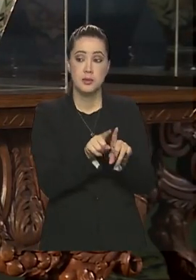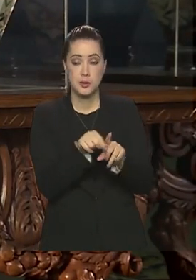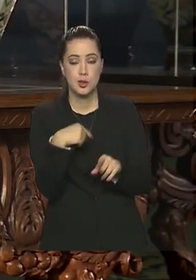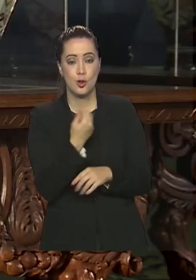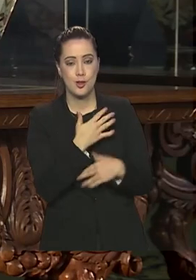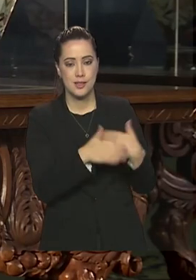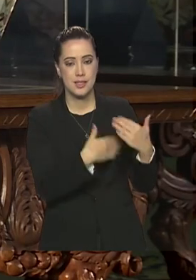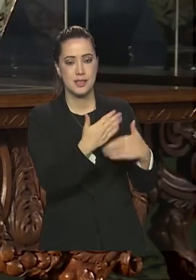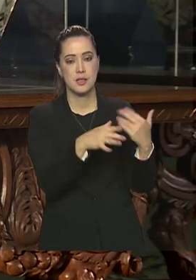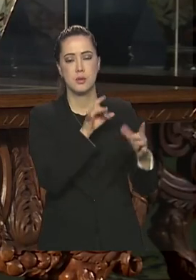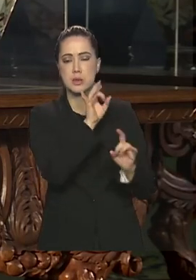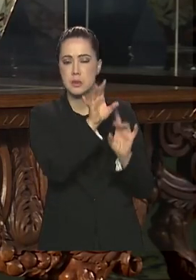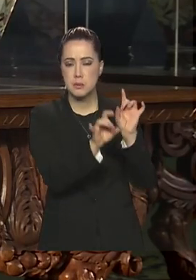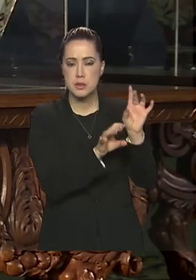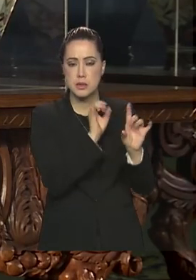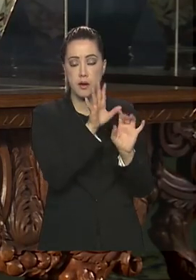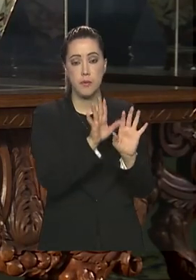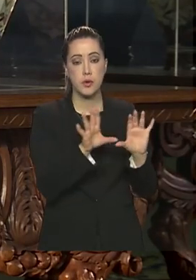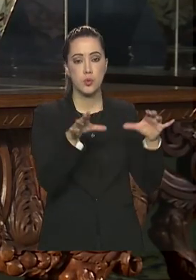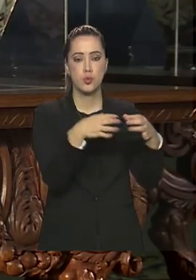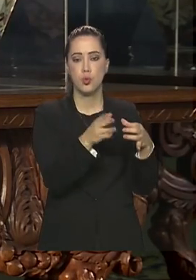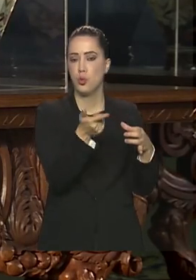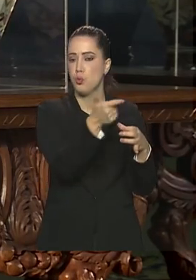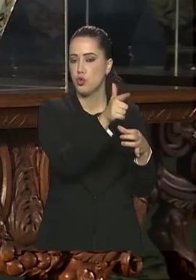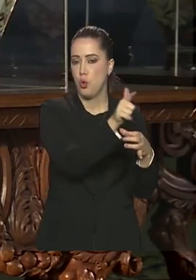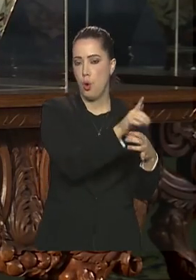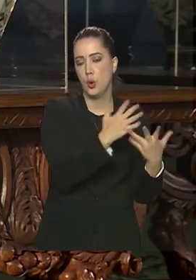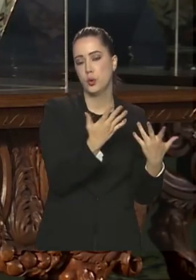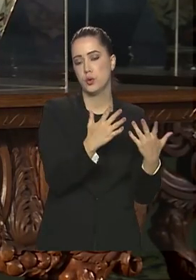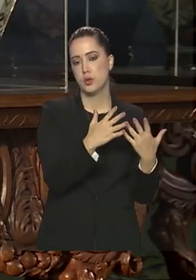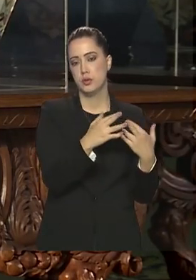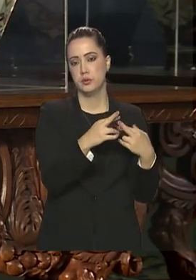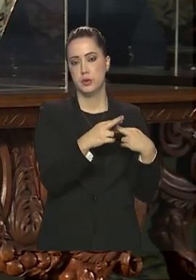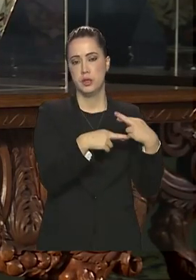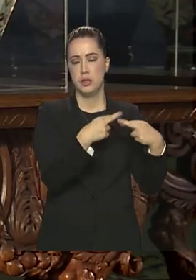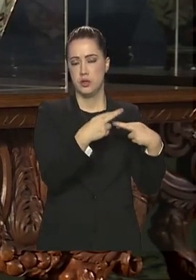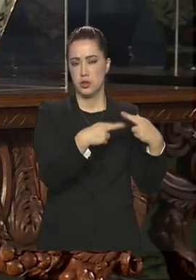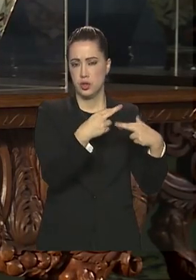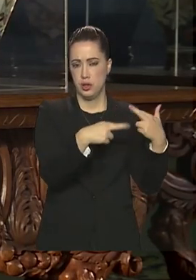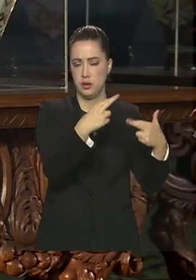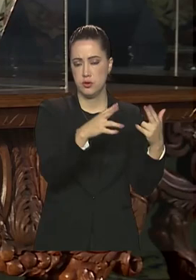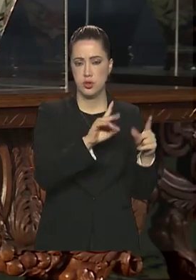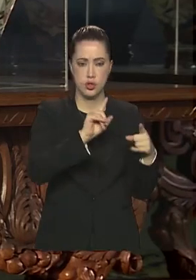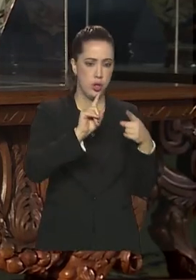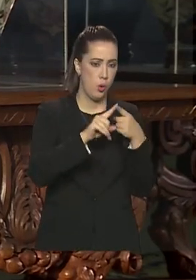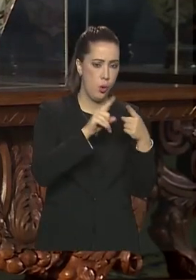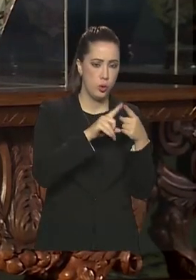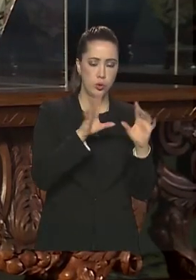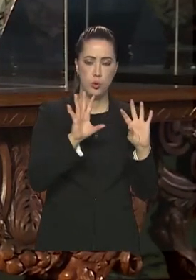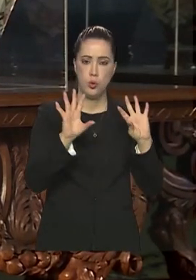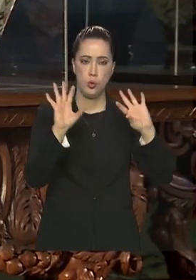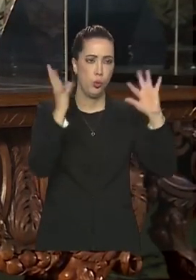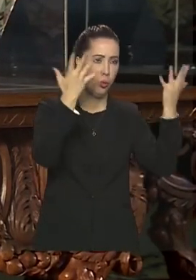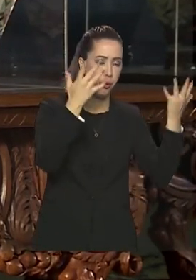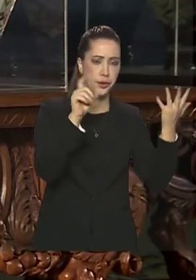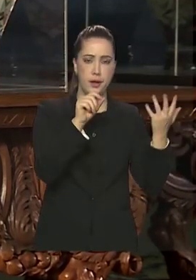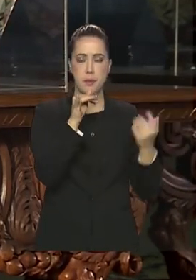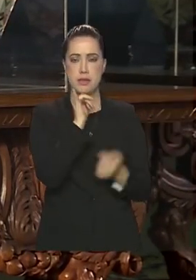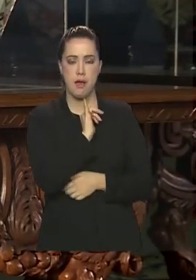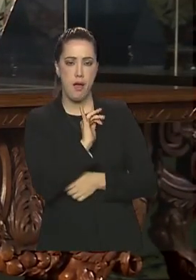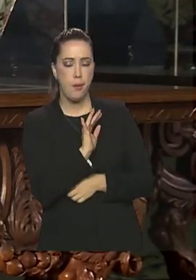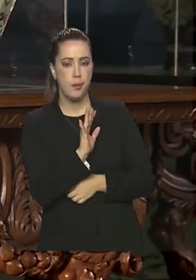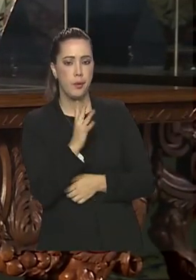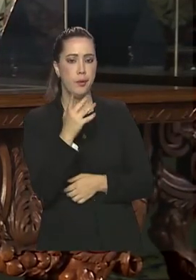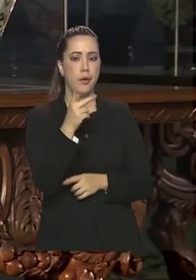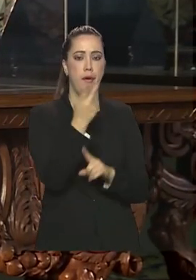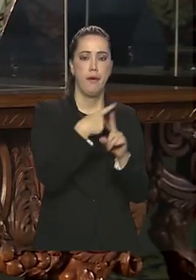tivemos um crescimento muito expressivo de outras fontes, que são as chamadas fontes intermitentes, que geram de acordo com a fonte, como a